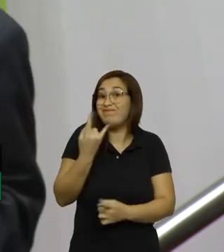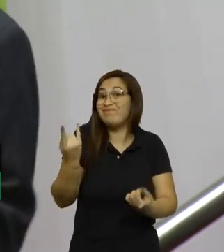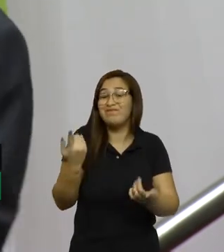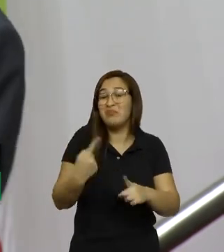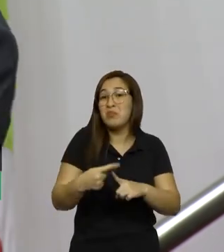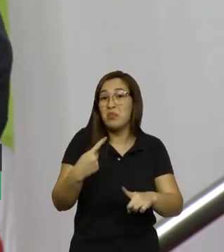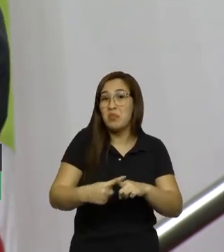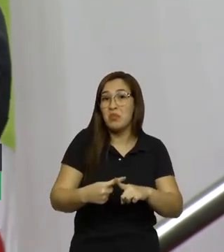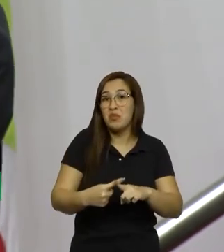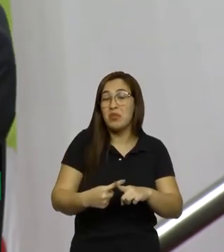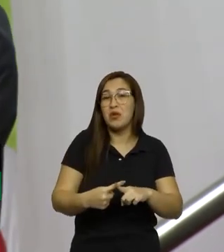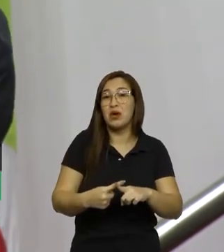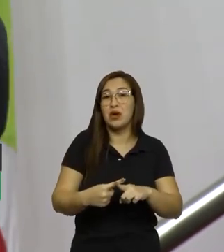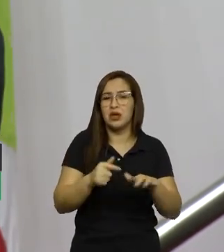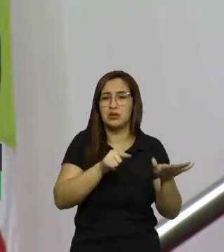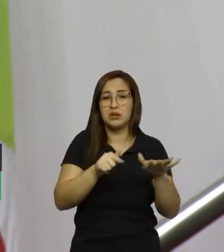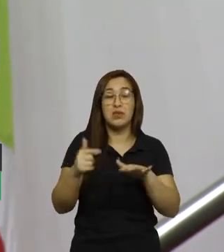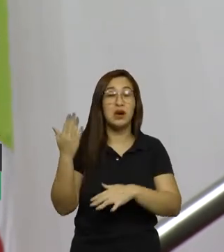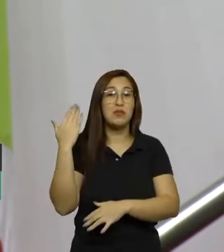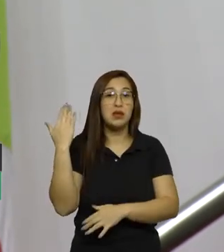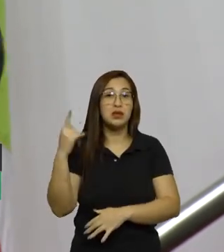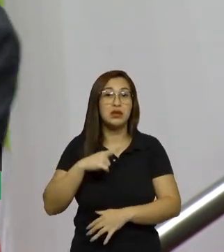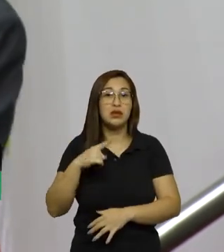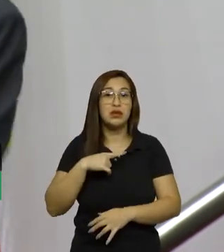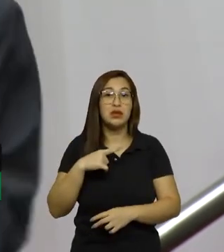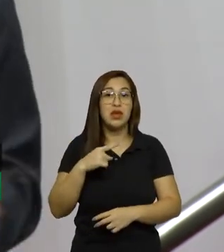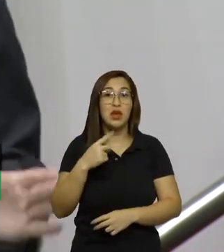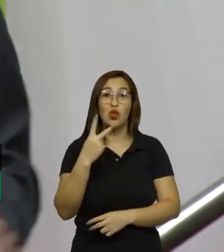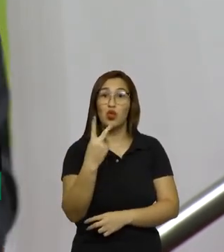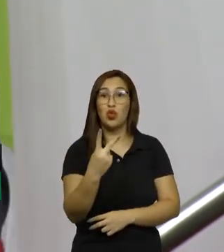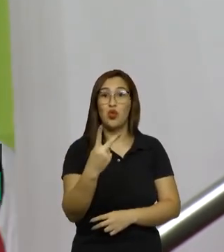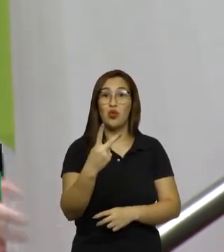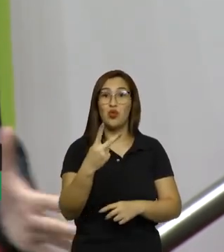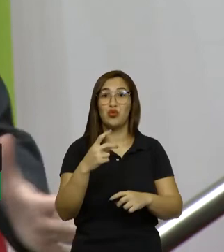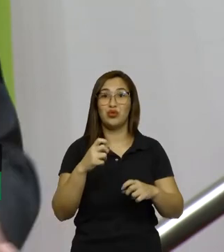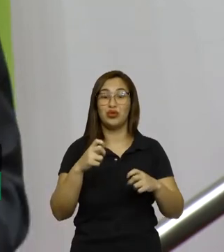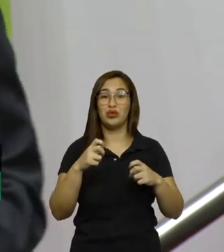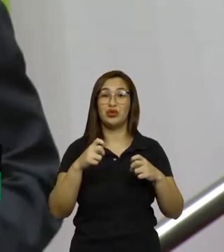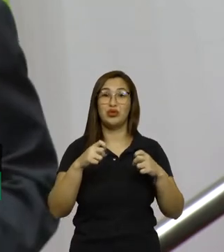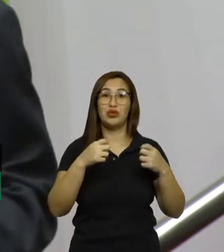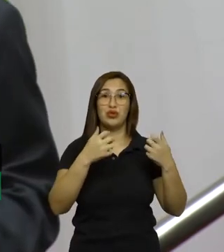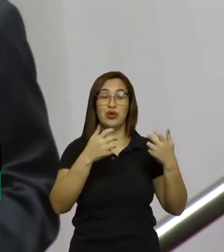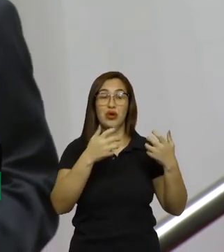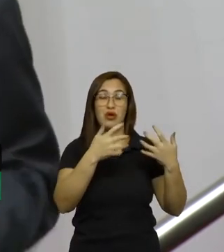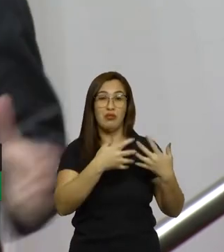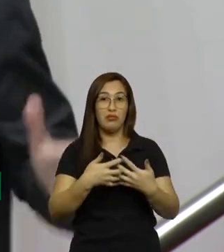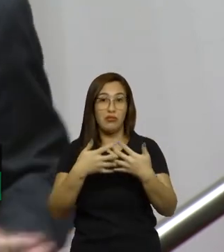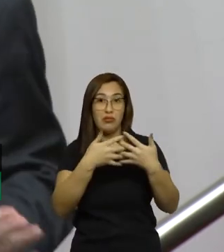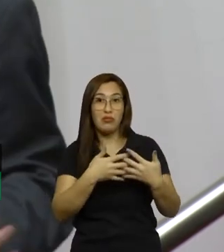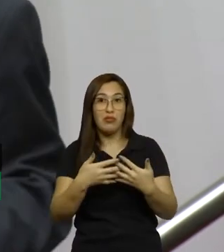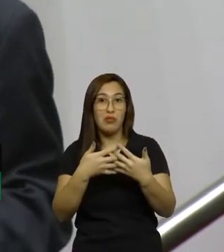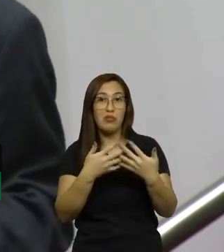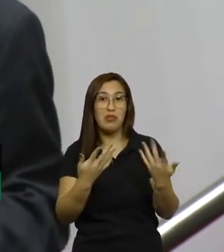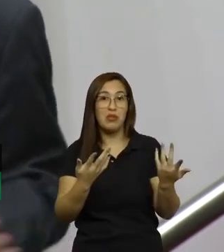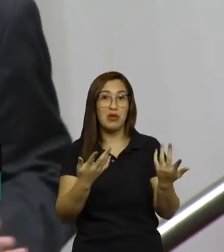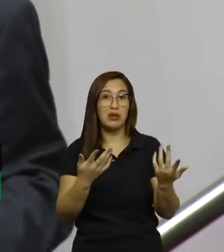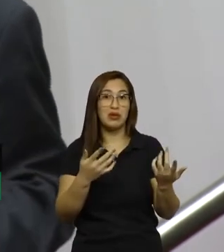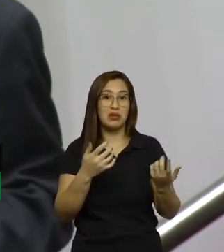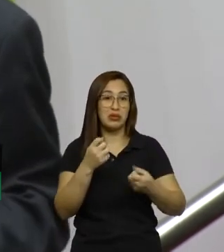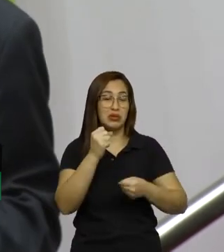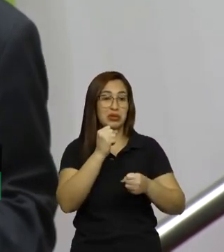tem? Semana passada tinha duas máquinas em cima de um barranco, mexendo com uma terra, e era isso,